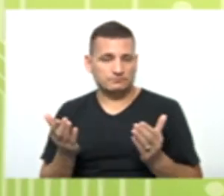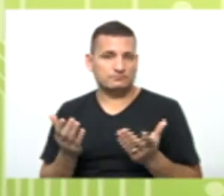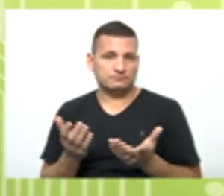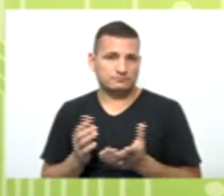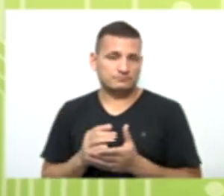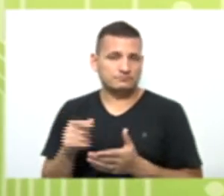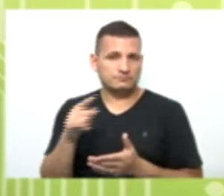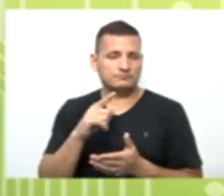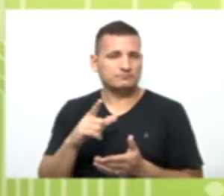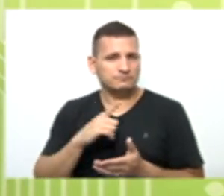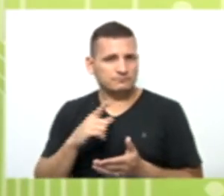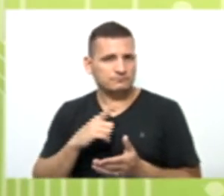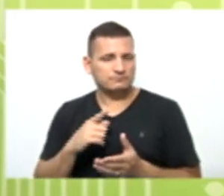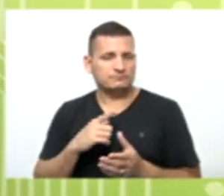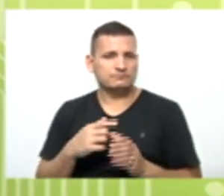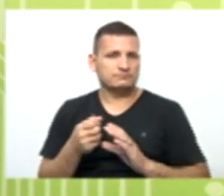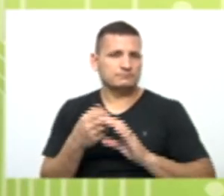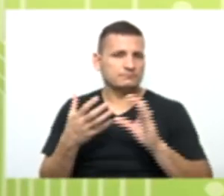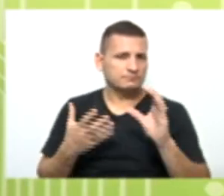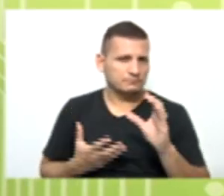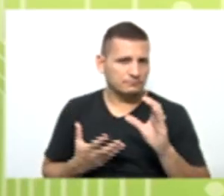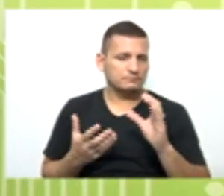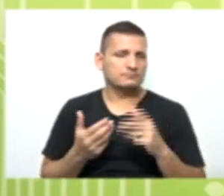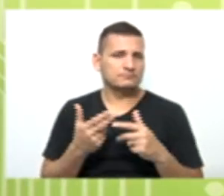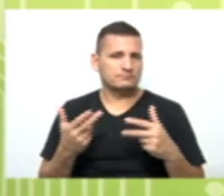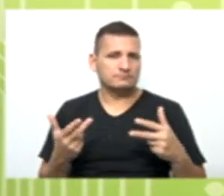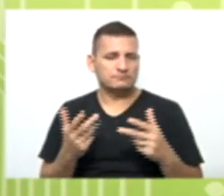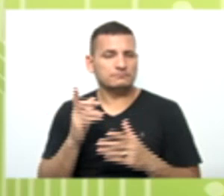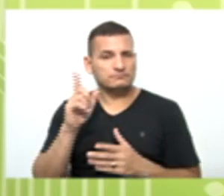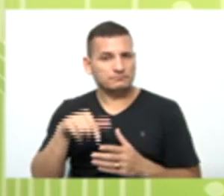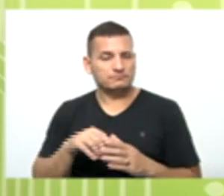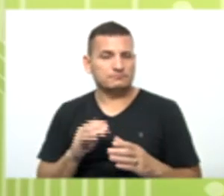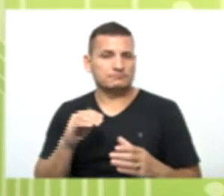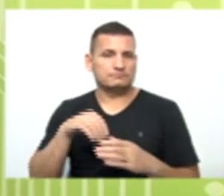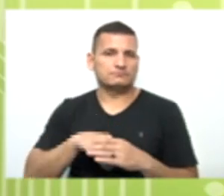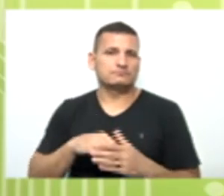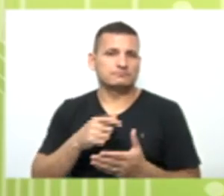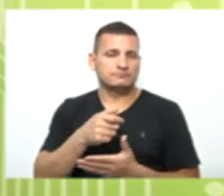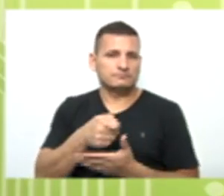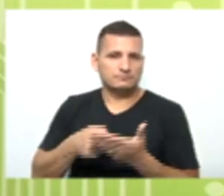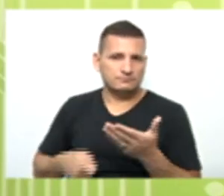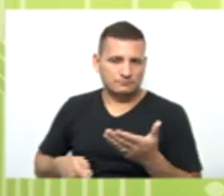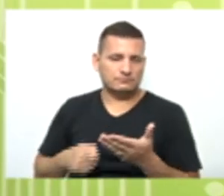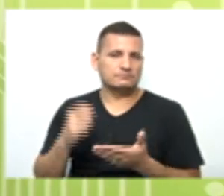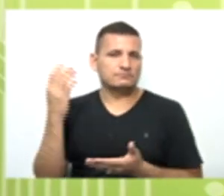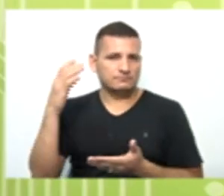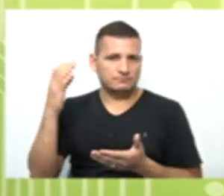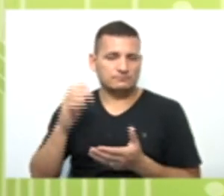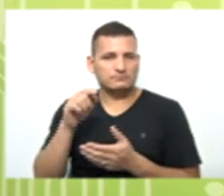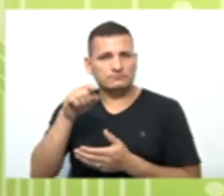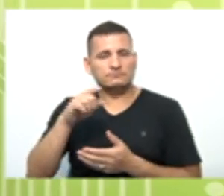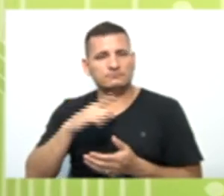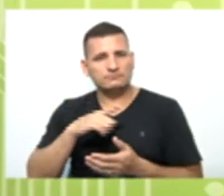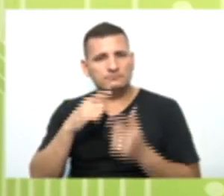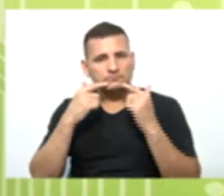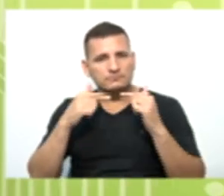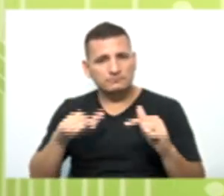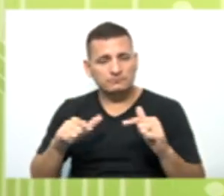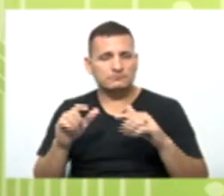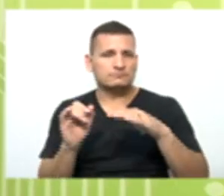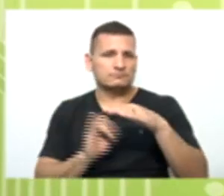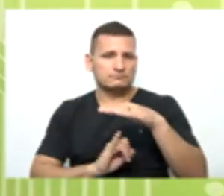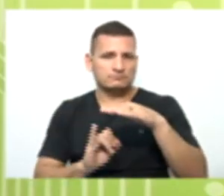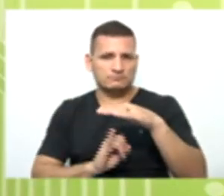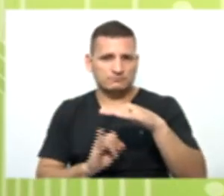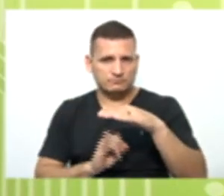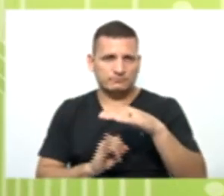né, características, elementos que compõem essa redação científica. Você deixa a linguagem informal, do